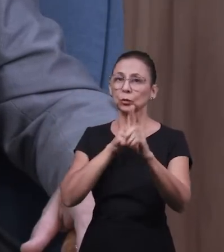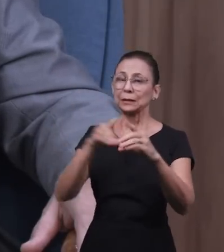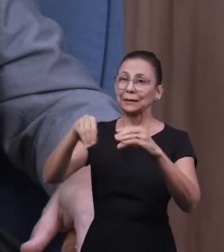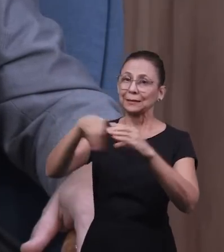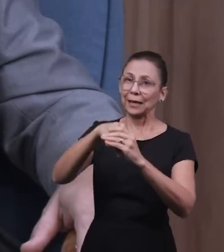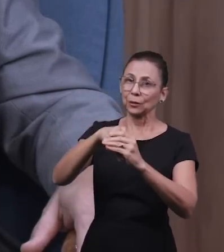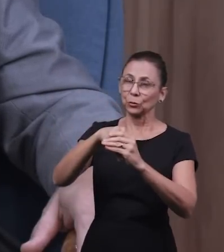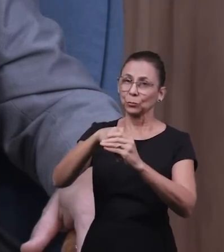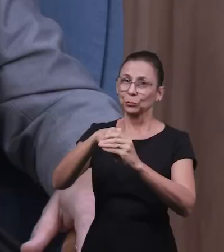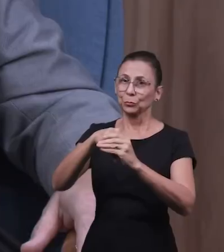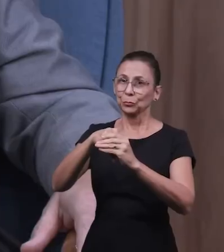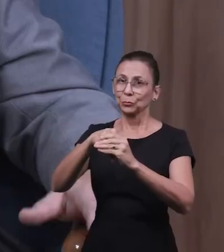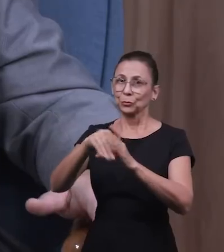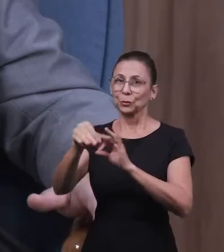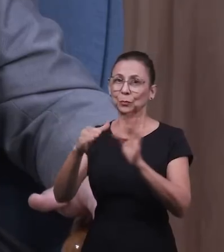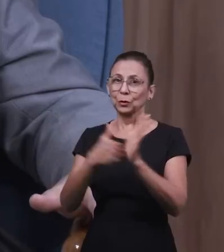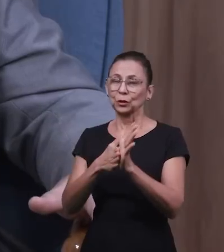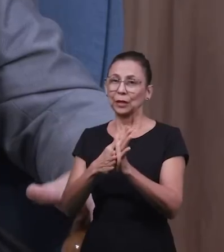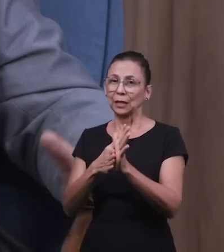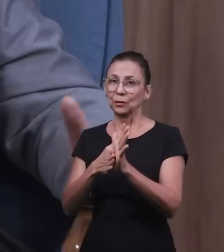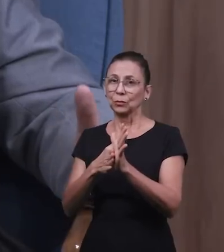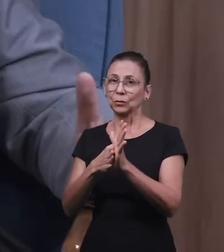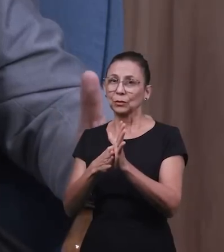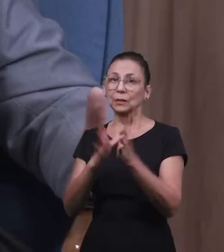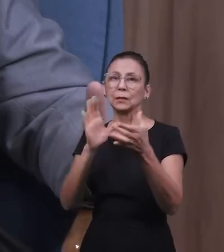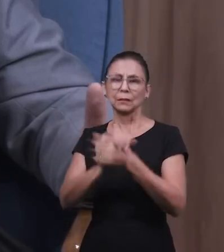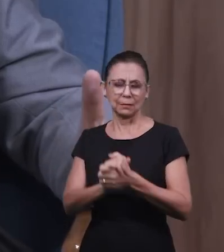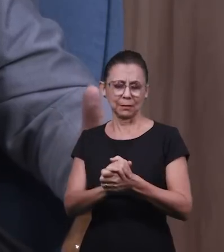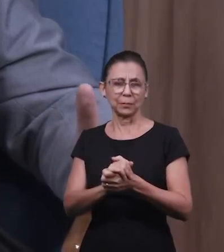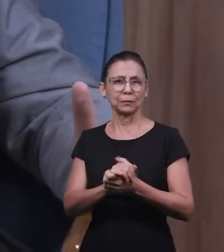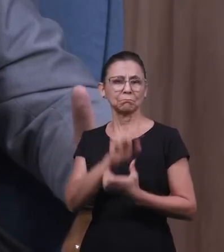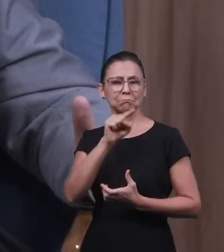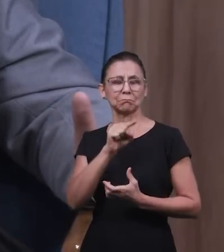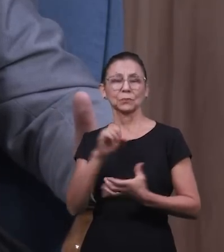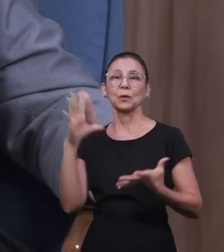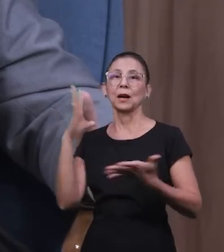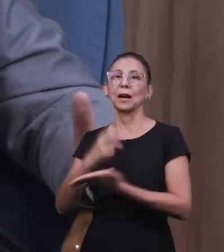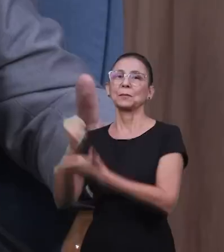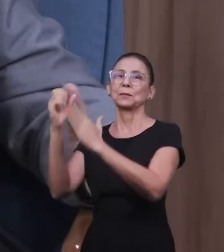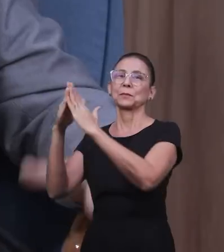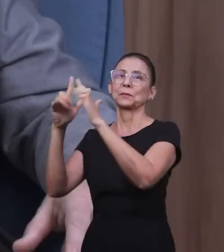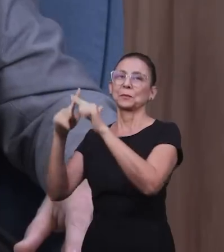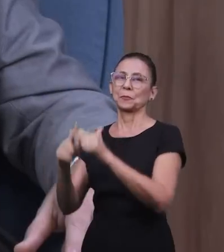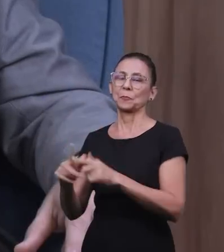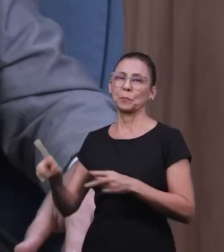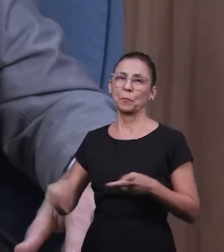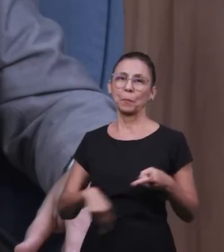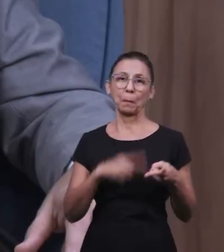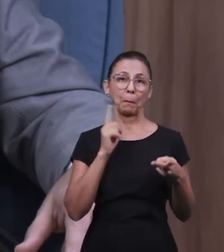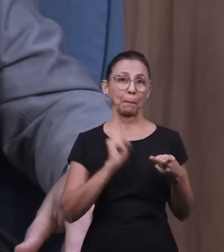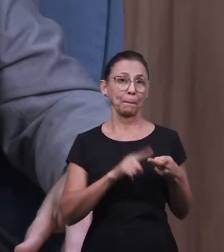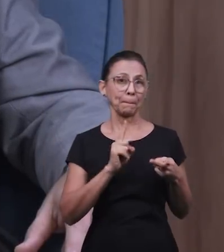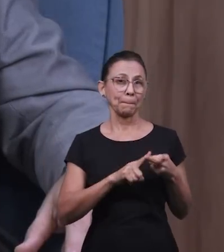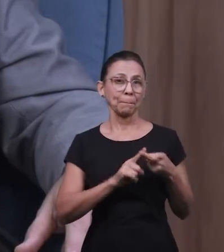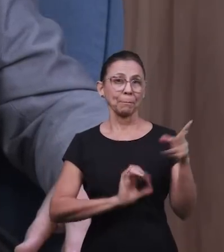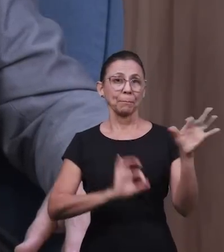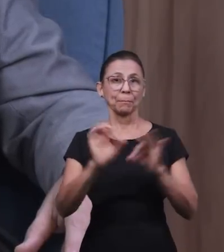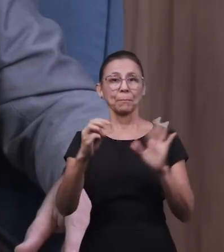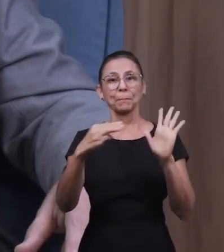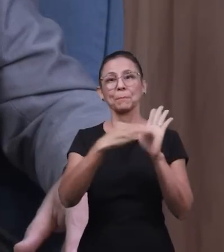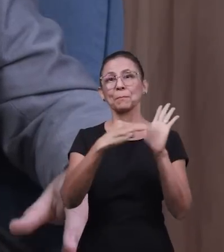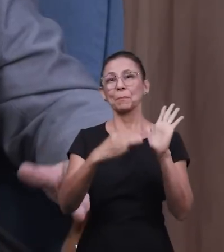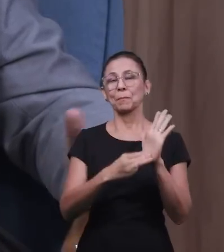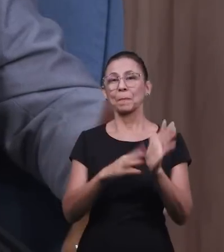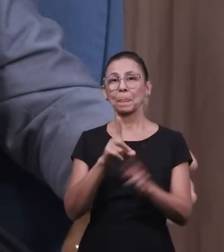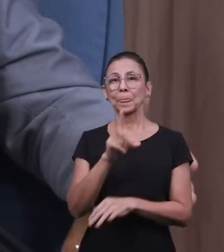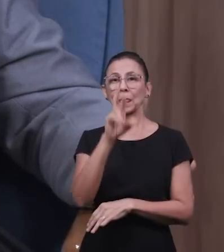nesse projeto do casamento, ou seja, do arrebatamento da noiva amada. Logo após, no quadro Organização e